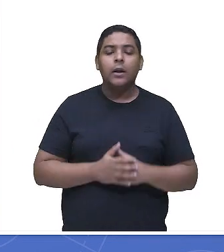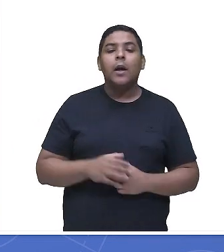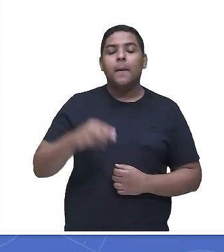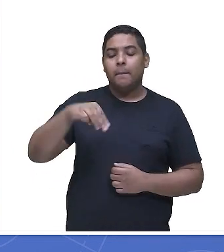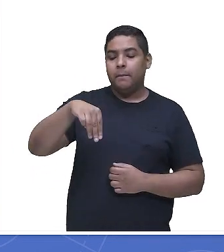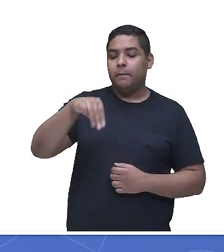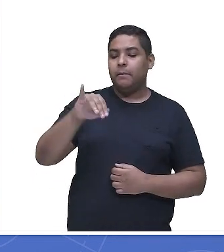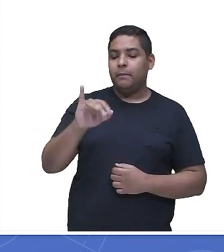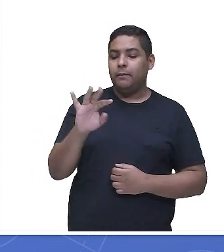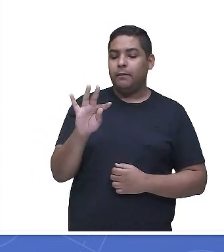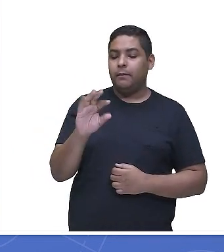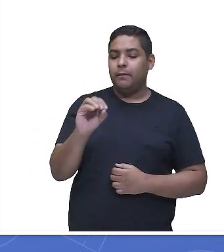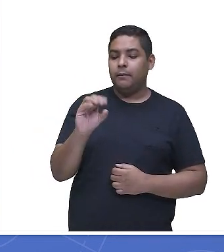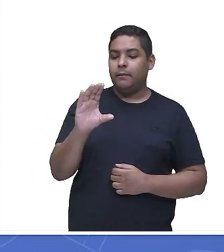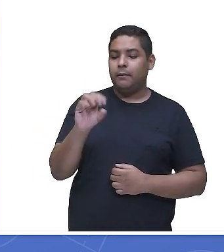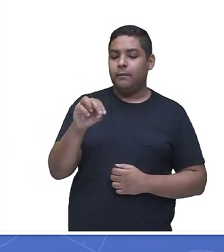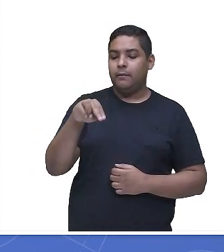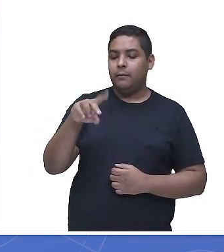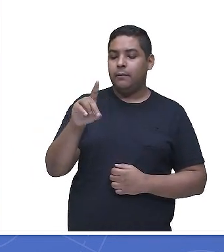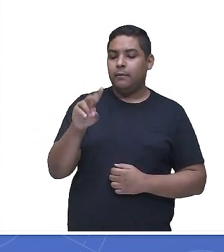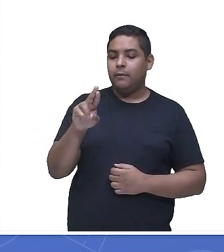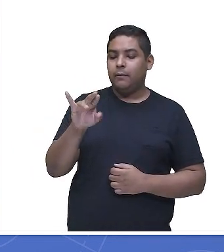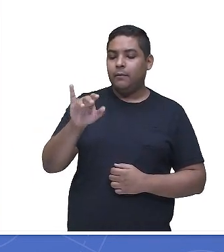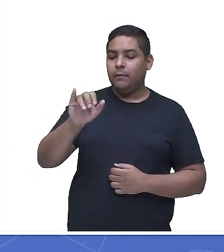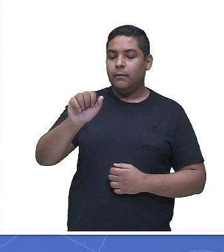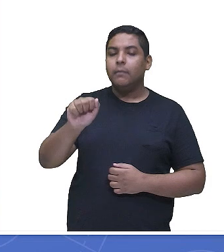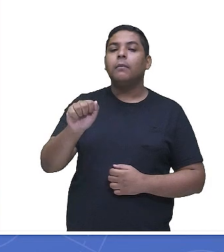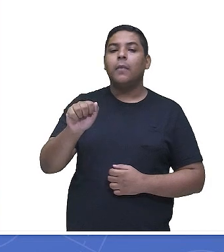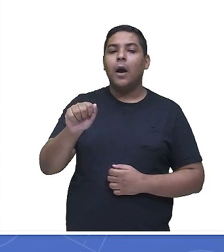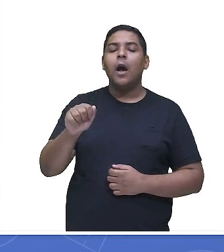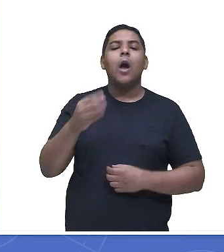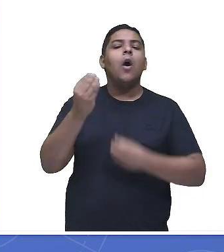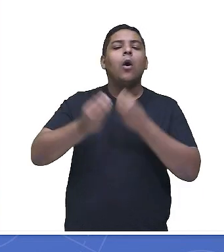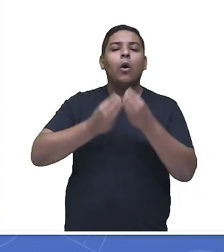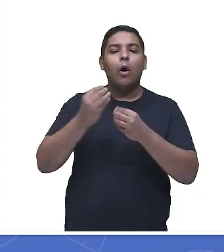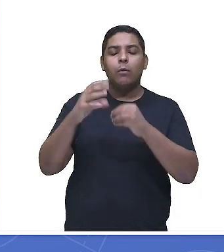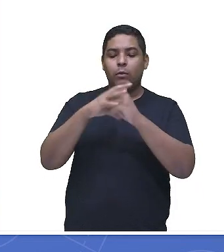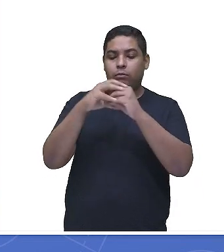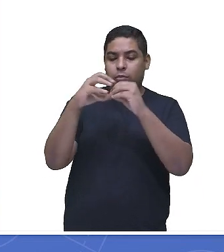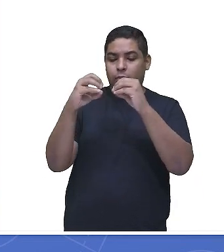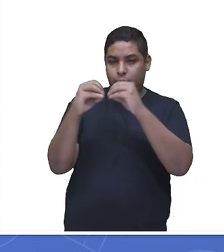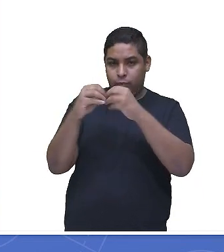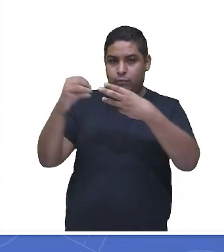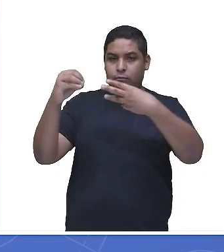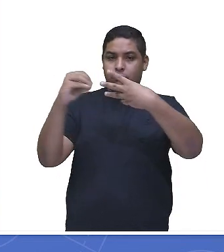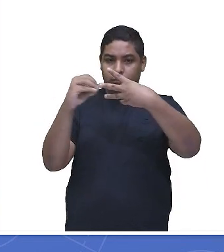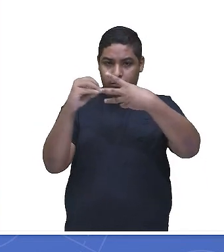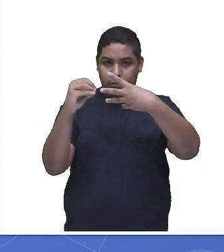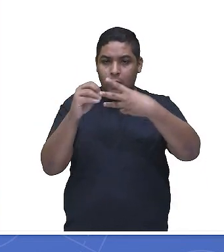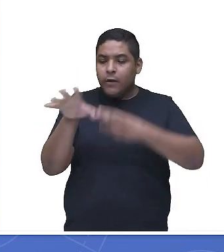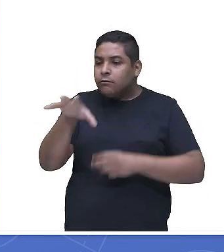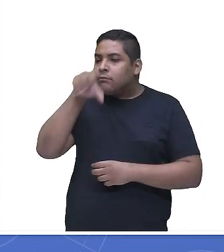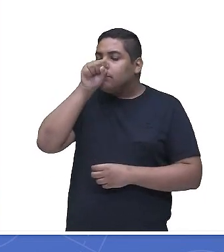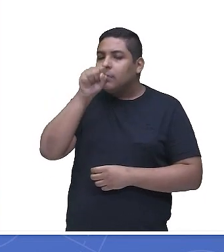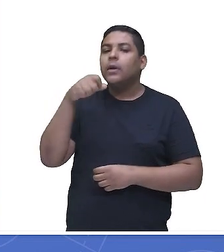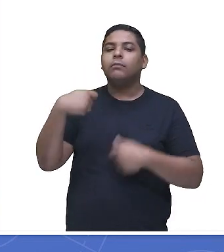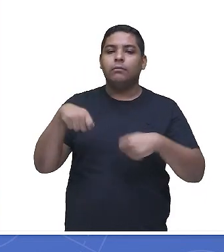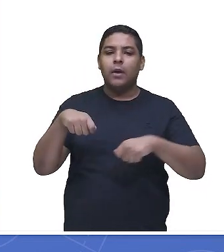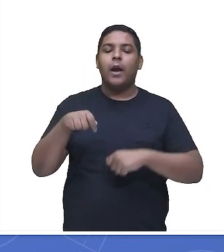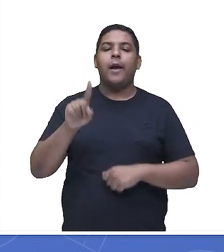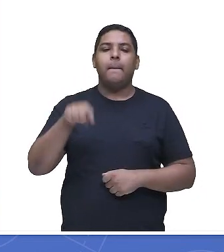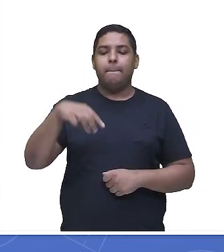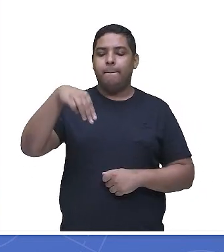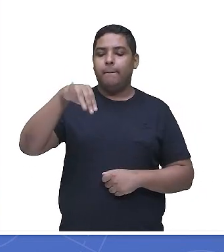para respiração celular. Então, eu tenho organelas, vários órgãozinhos que formam o quê? Que formam